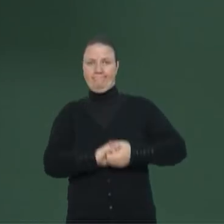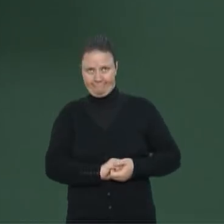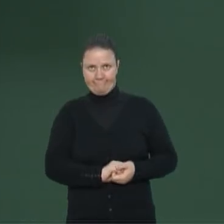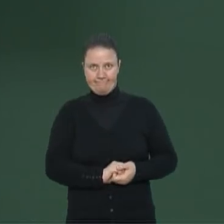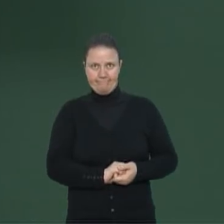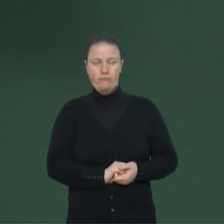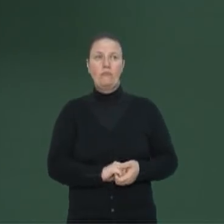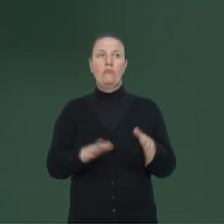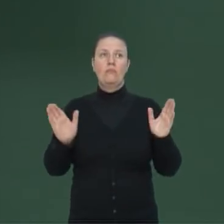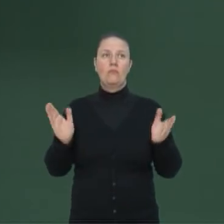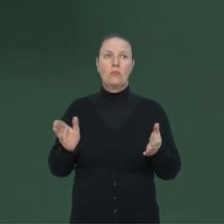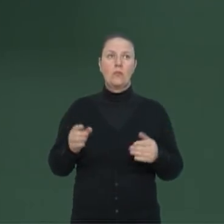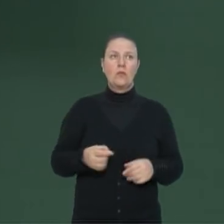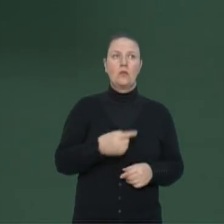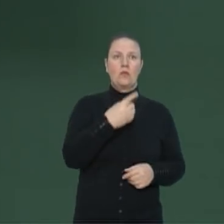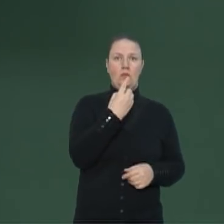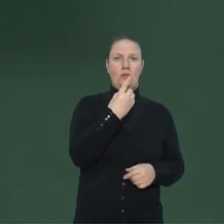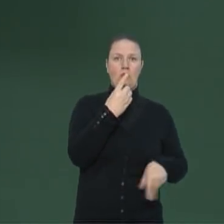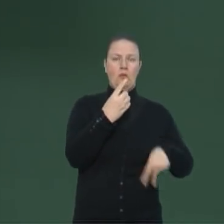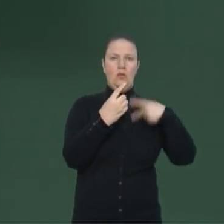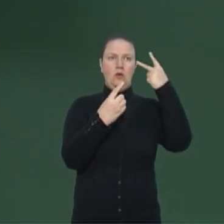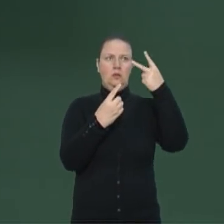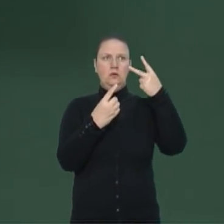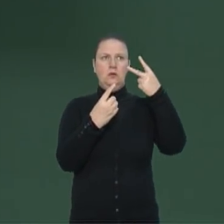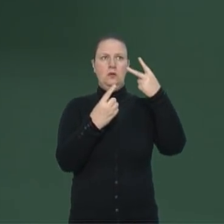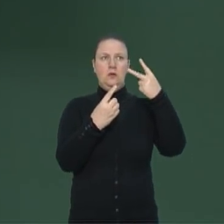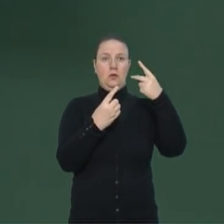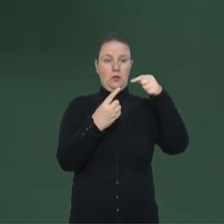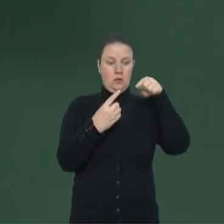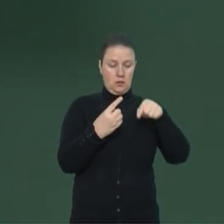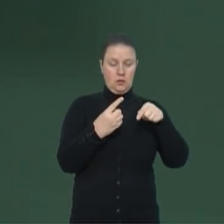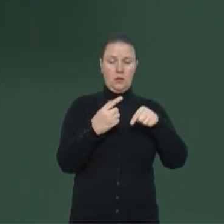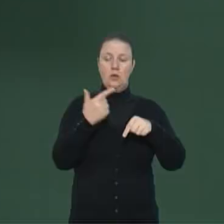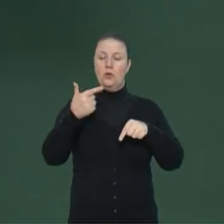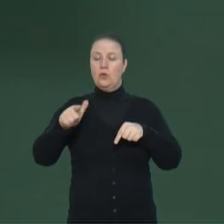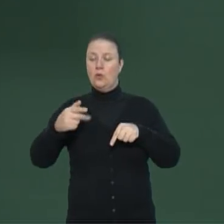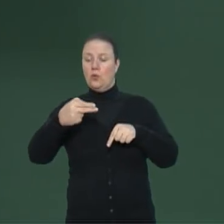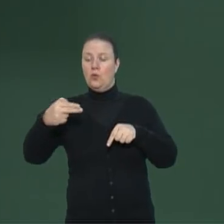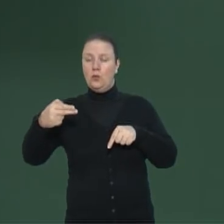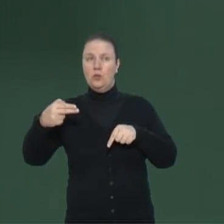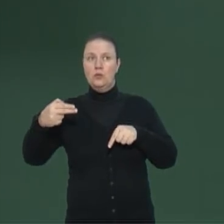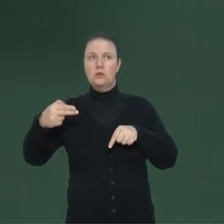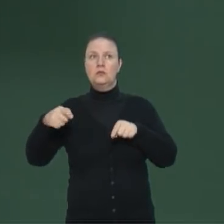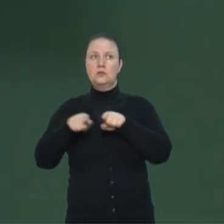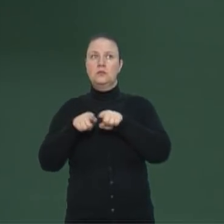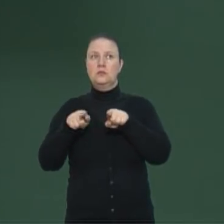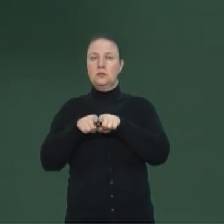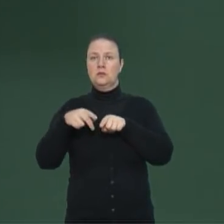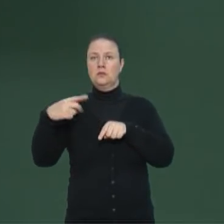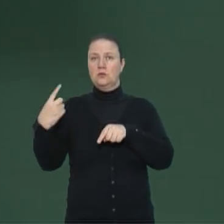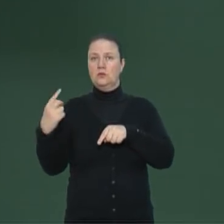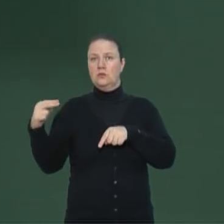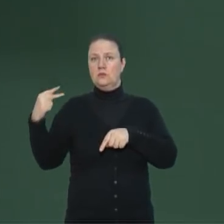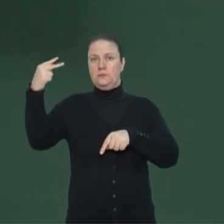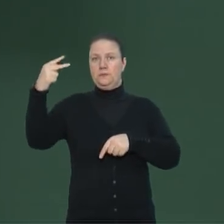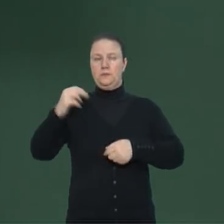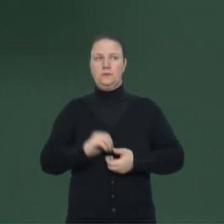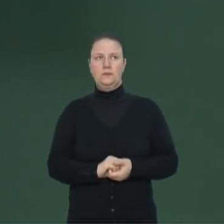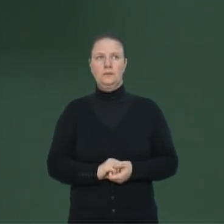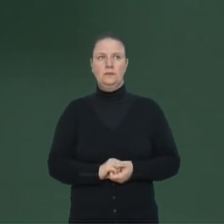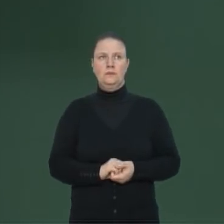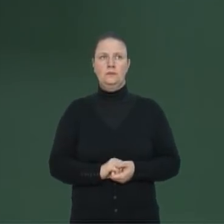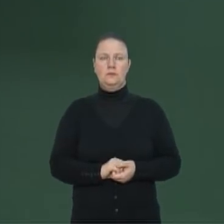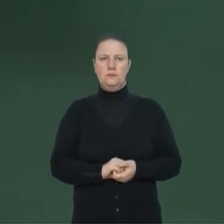quadrado para cá, 1 ao quadrado para lá. Tá certo? Então, nessa expressão aqui, nessa equação aqui, eu acrescento mais 1 ao